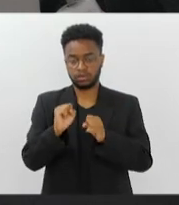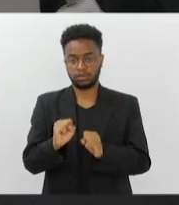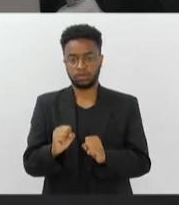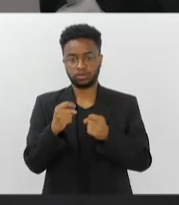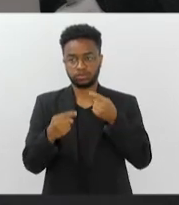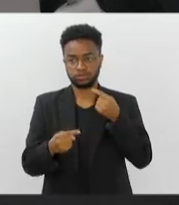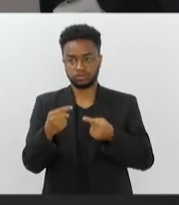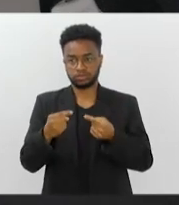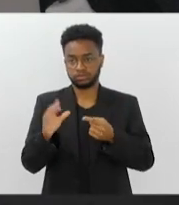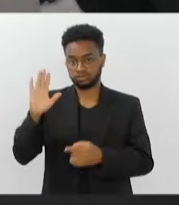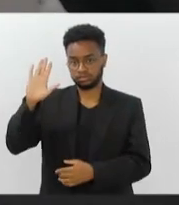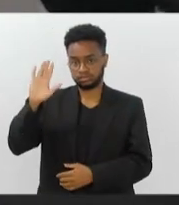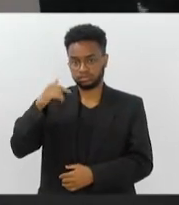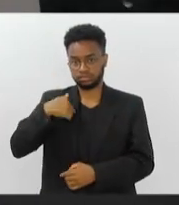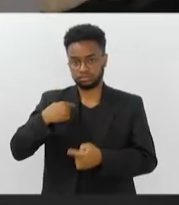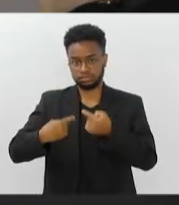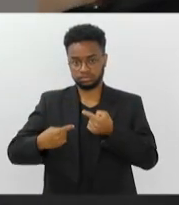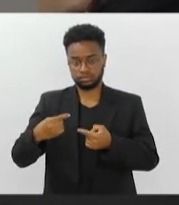discussão. Para discutir.